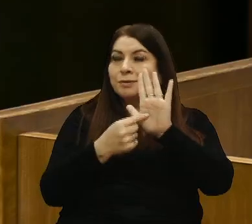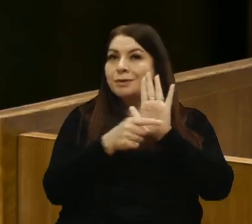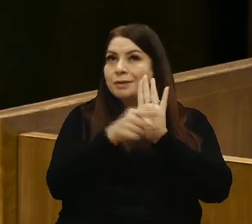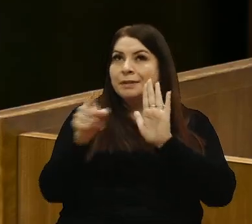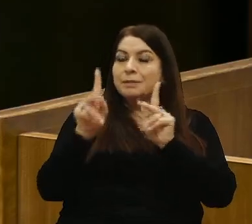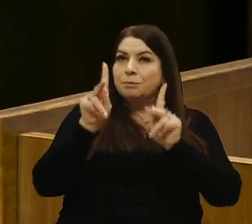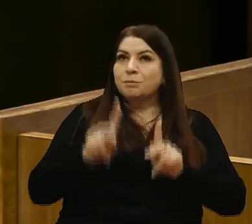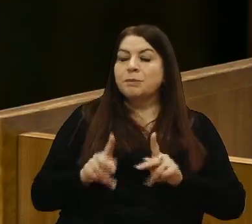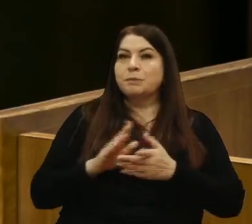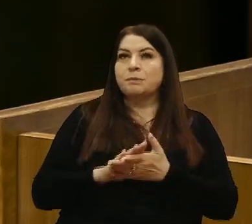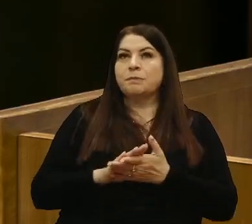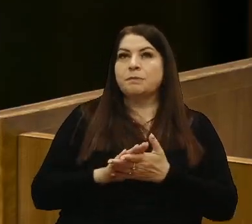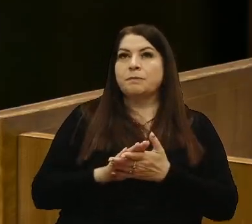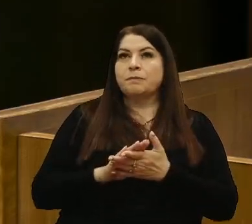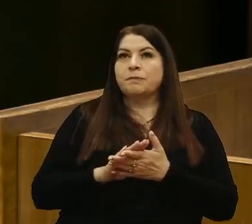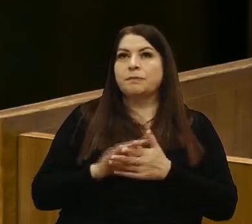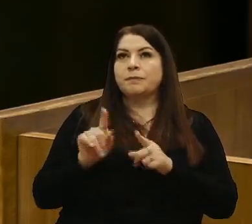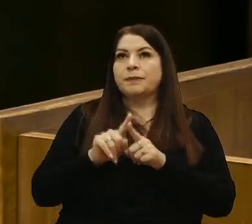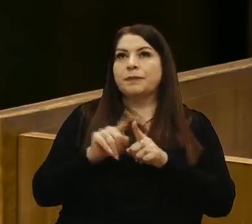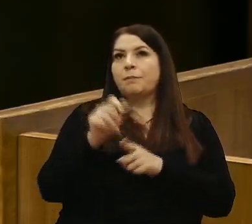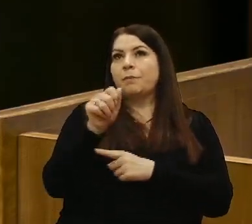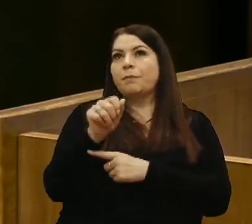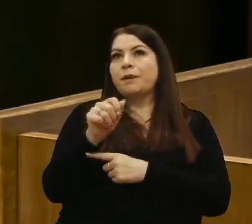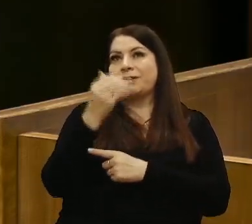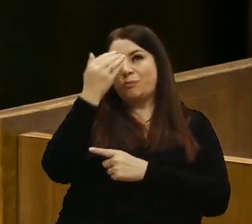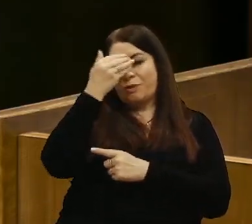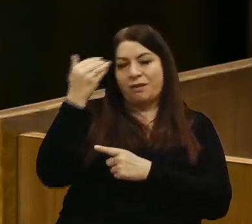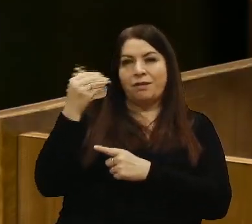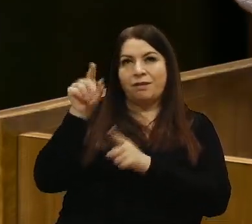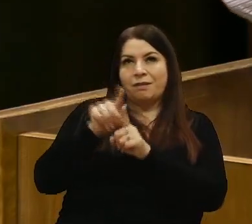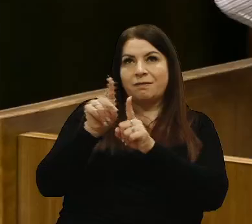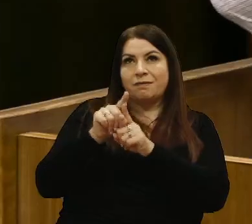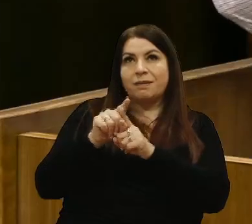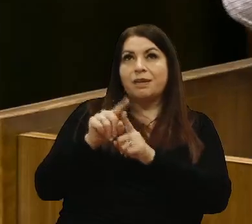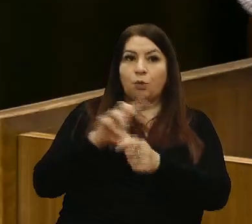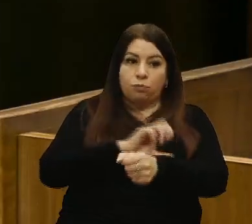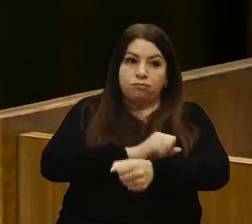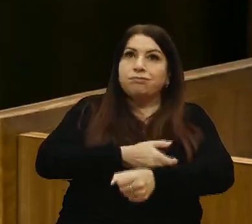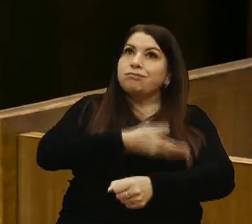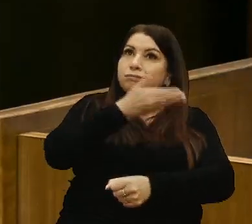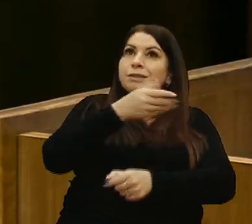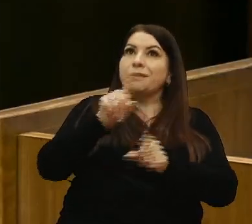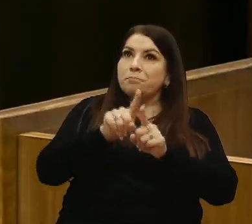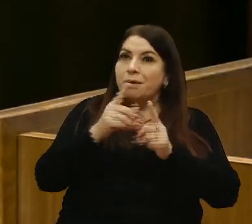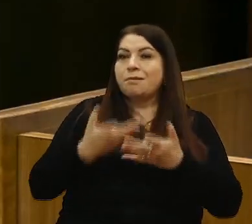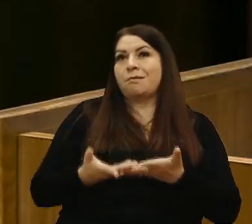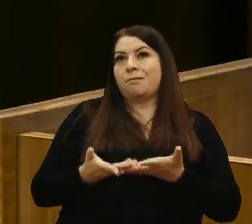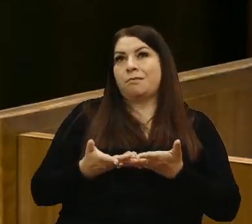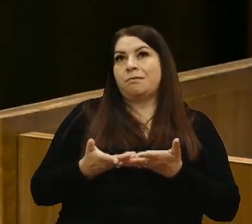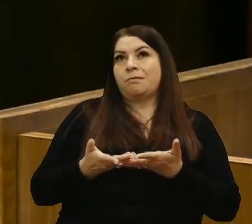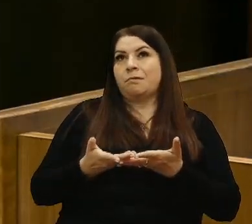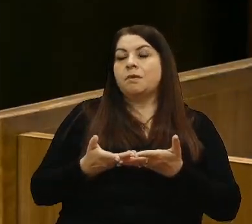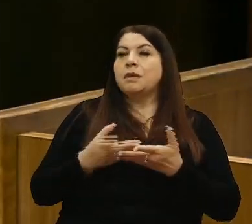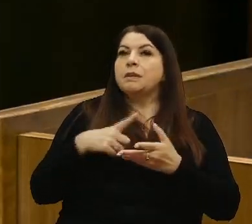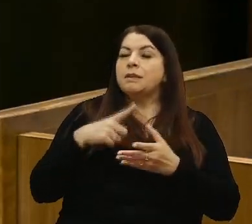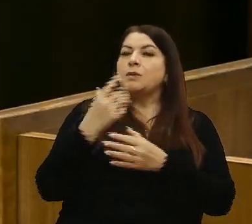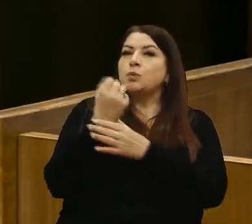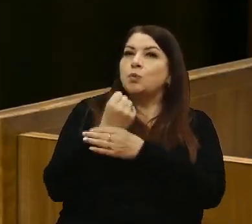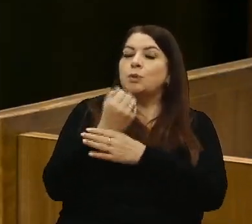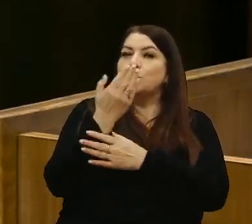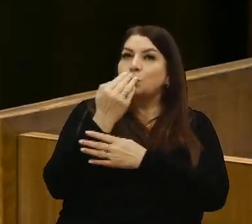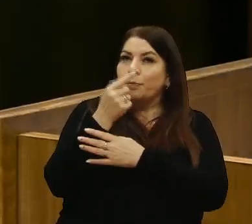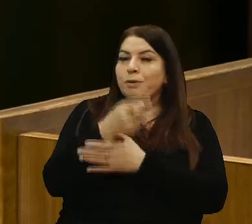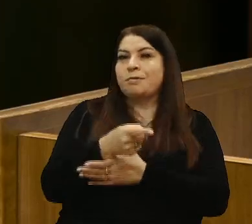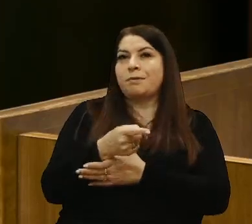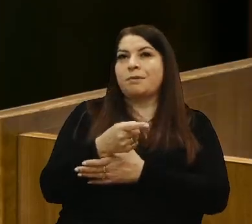das pessoas acometidas por AVC. Eu sou um hipertenso, então a segurança